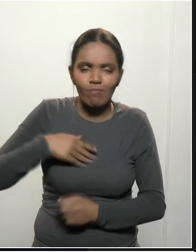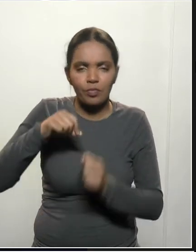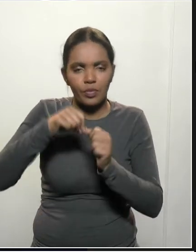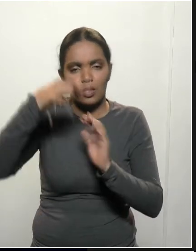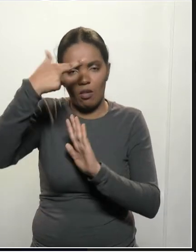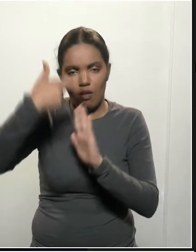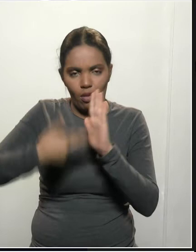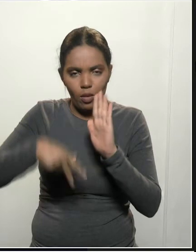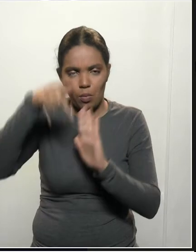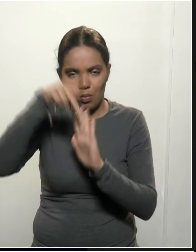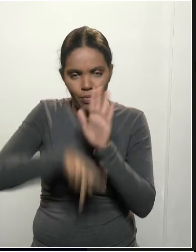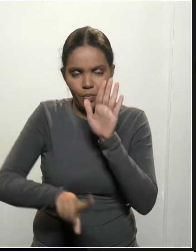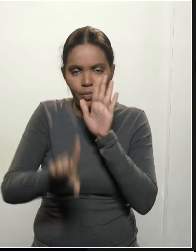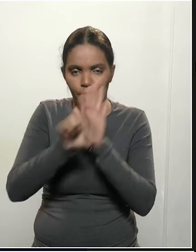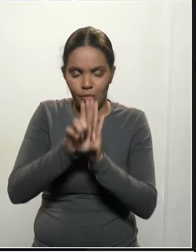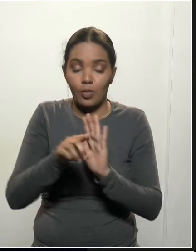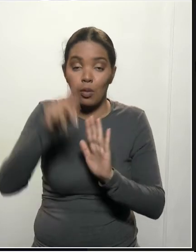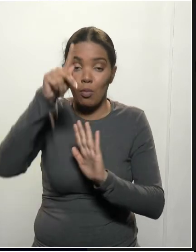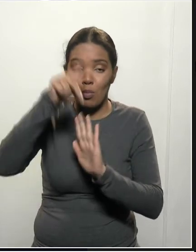Pública. O projeto é o